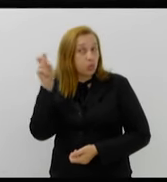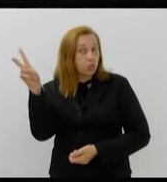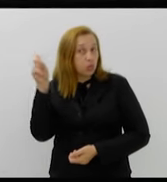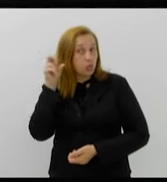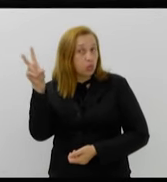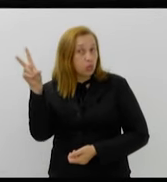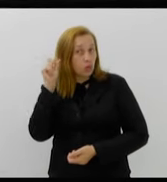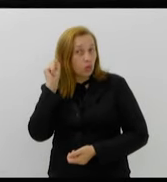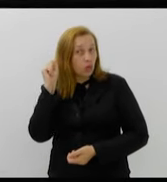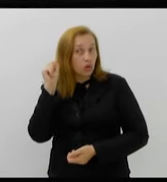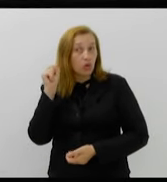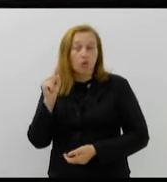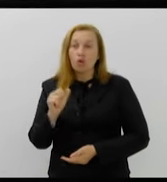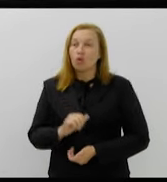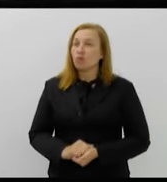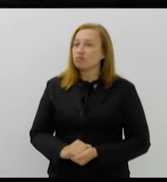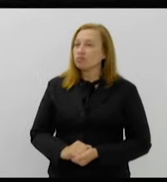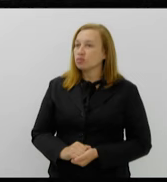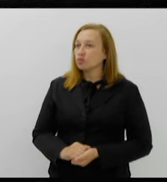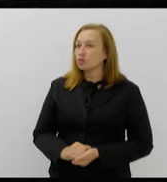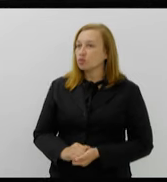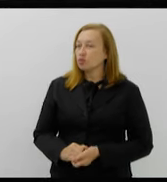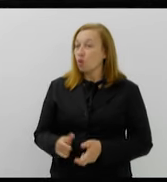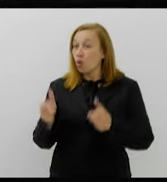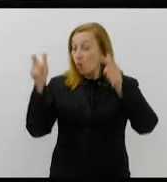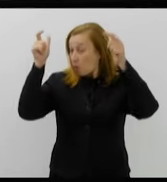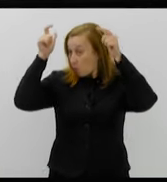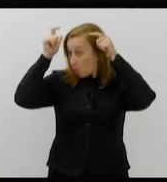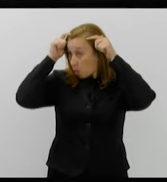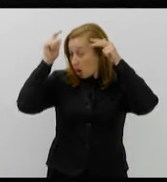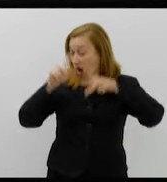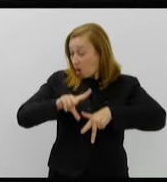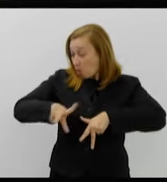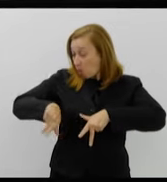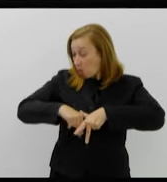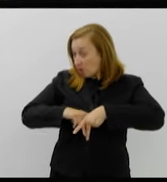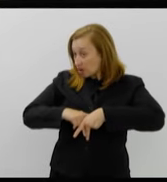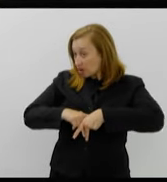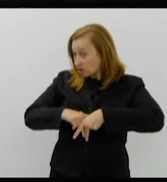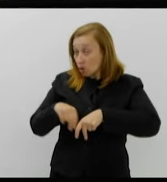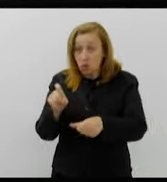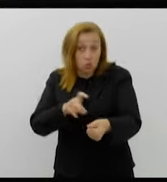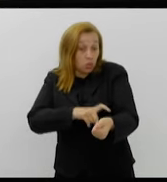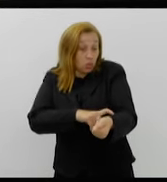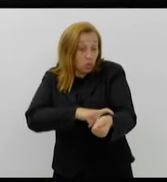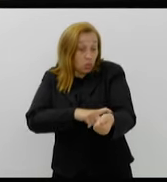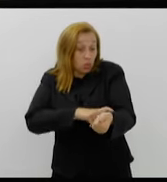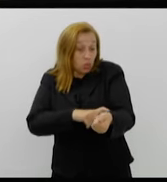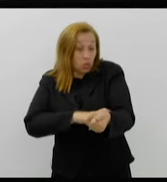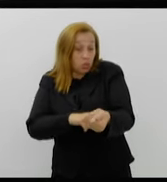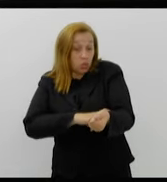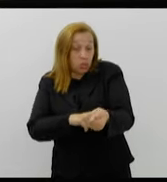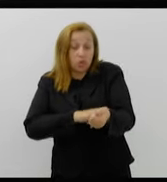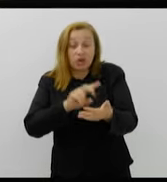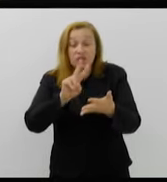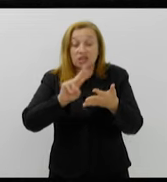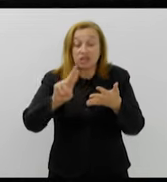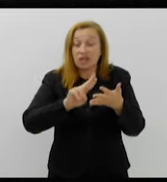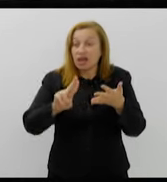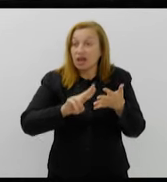malandragem do Rio de Janeiro o nervosinho da lista de propinas da